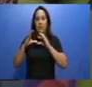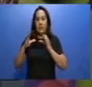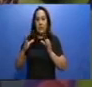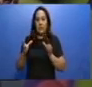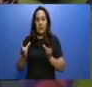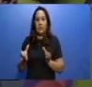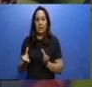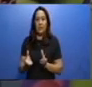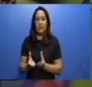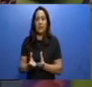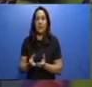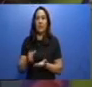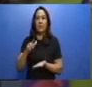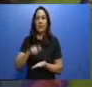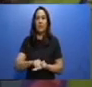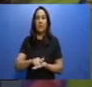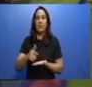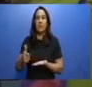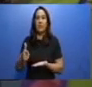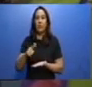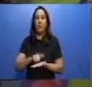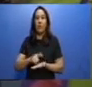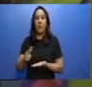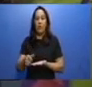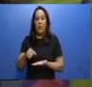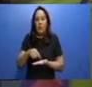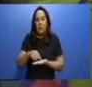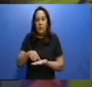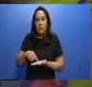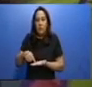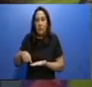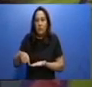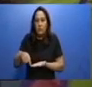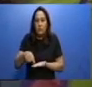superfície branca. Eu vou desenhar só isso